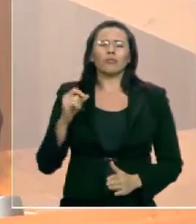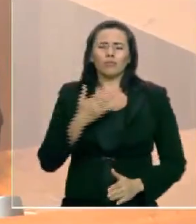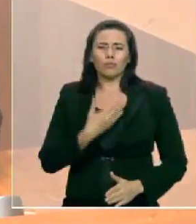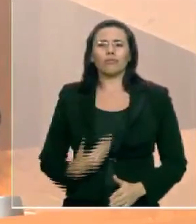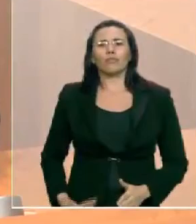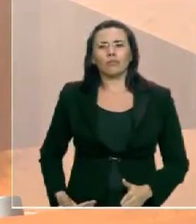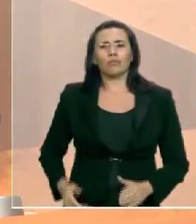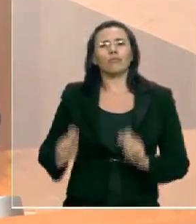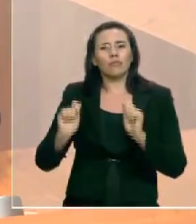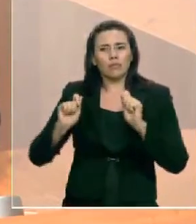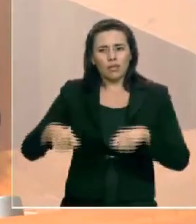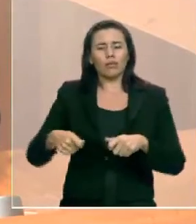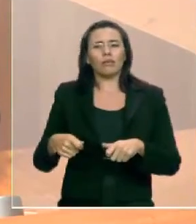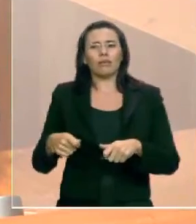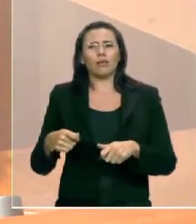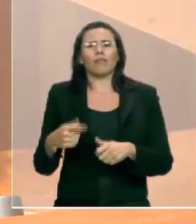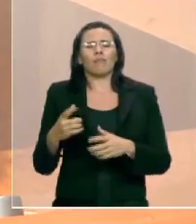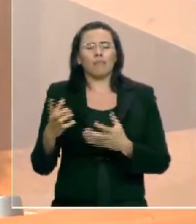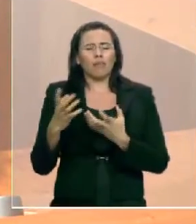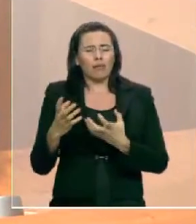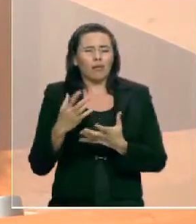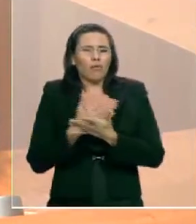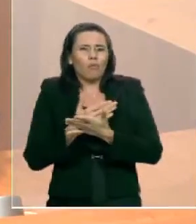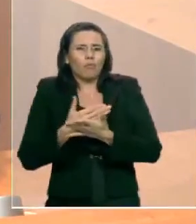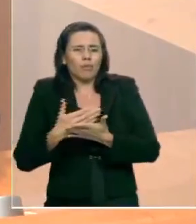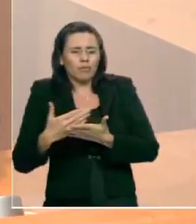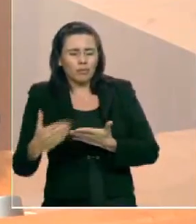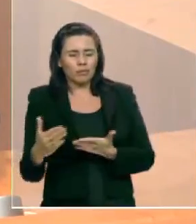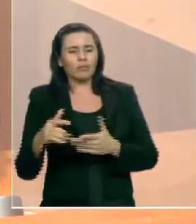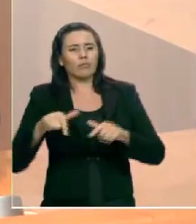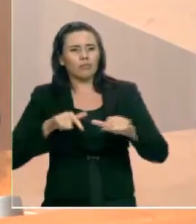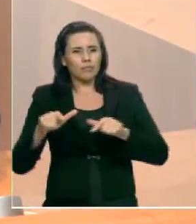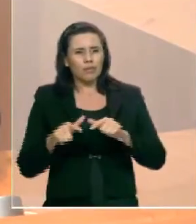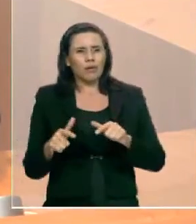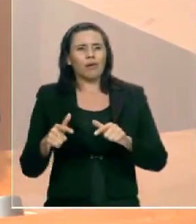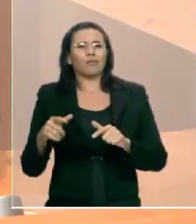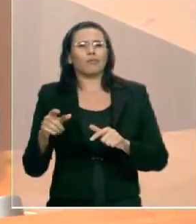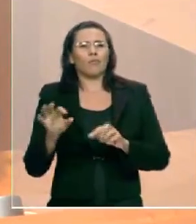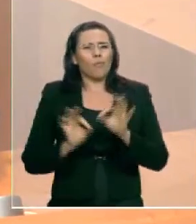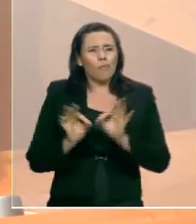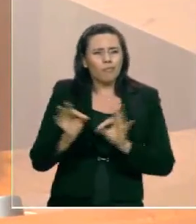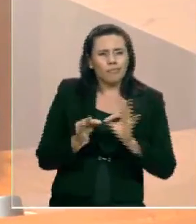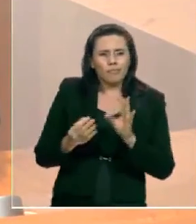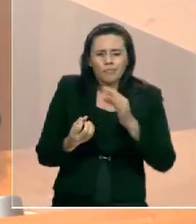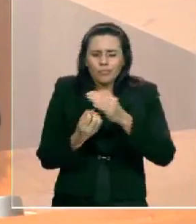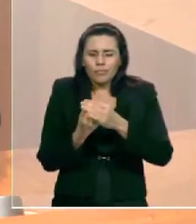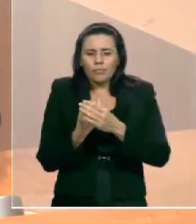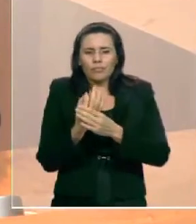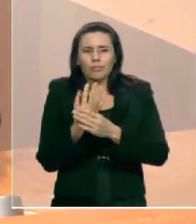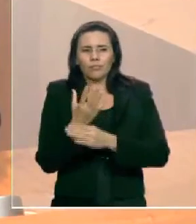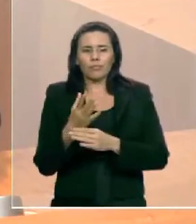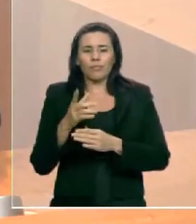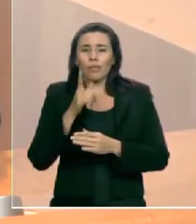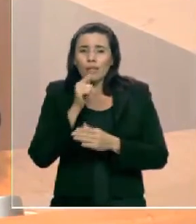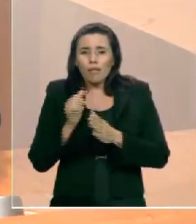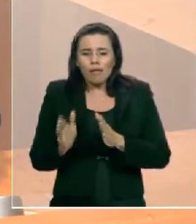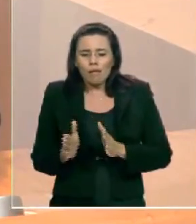de começar esse trabalho, de recuperar as nascentes dos nossos rios e não ter